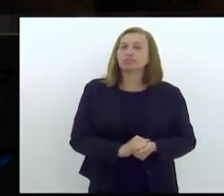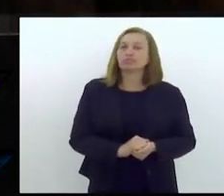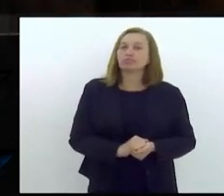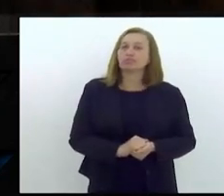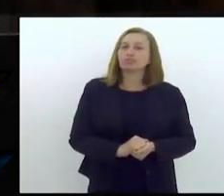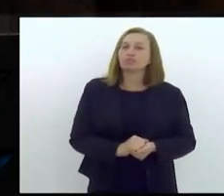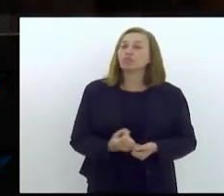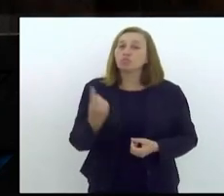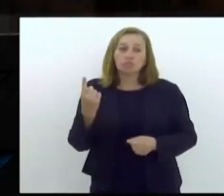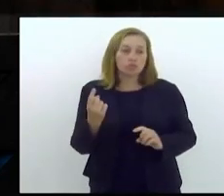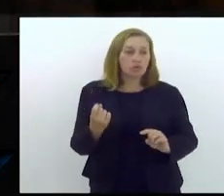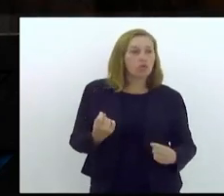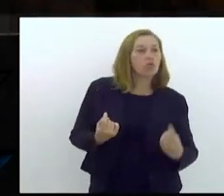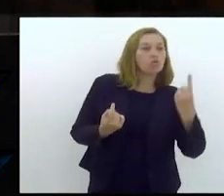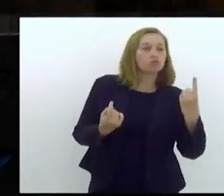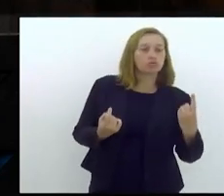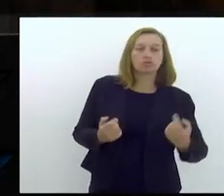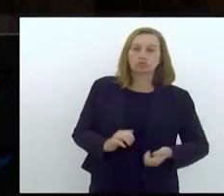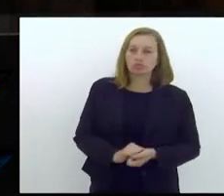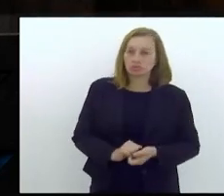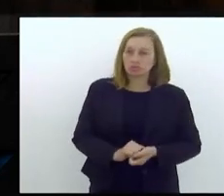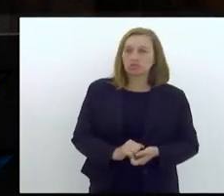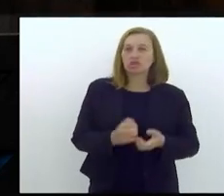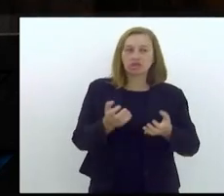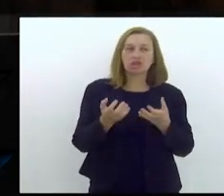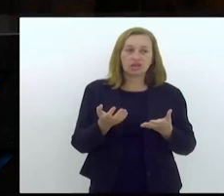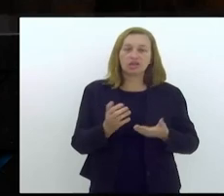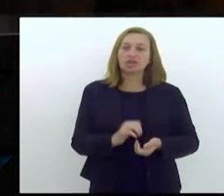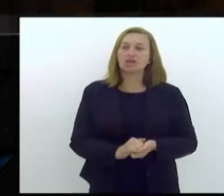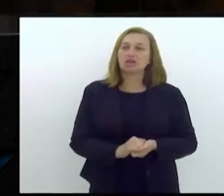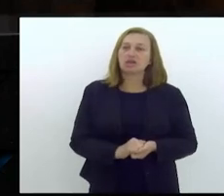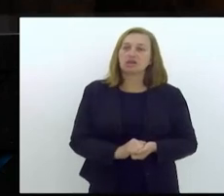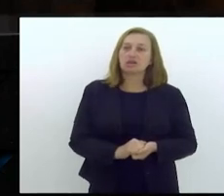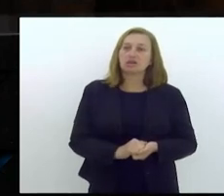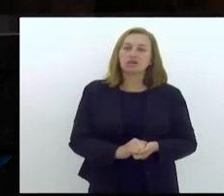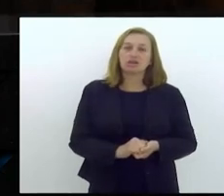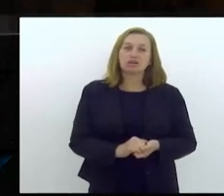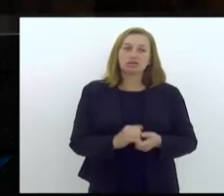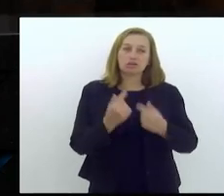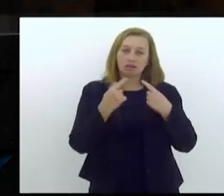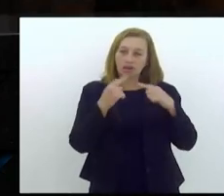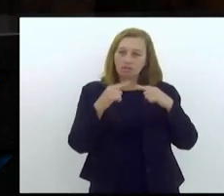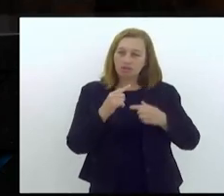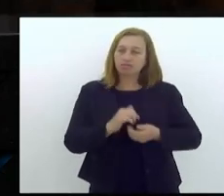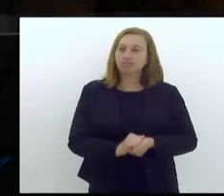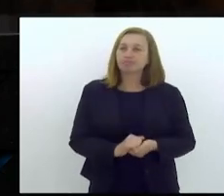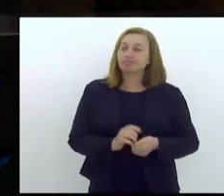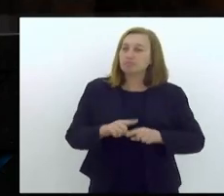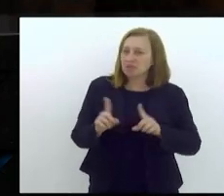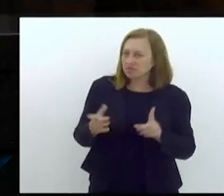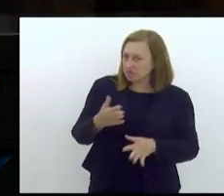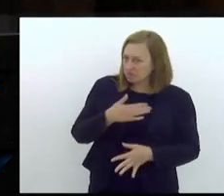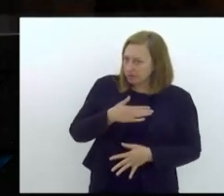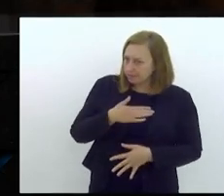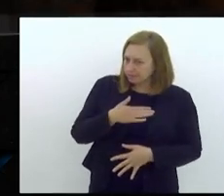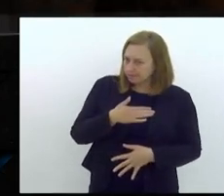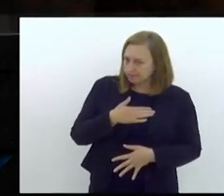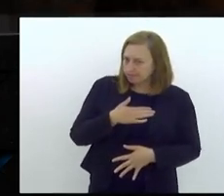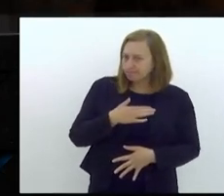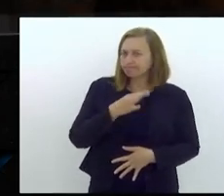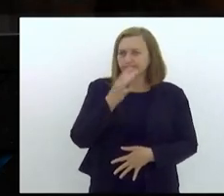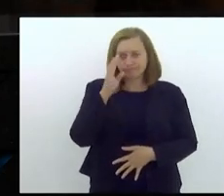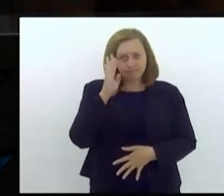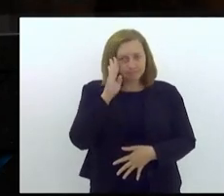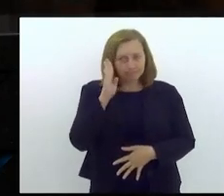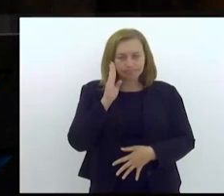um ou outro vai querer fazer arrependa ou dar o troco mas para mim especificamente